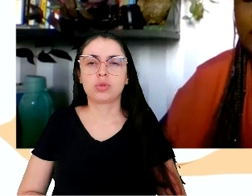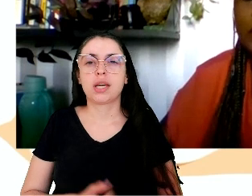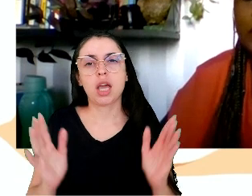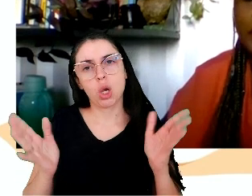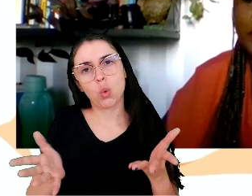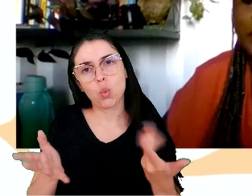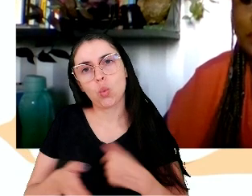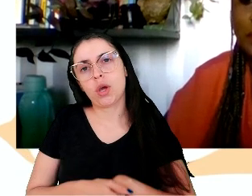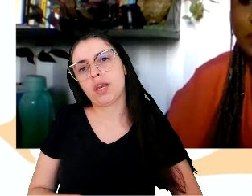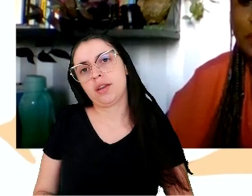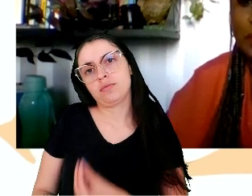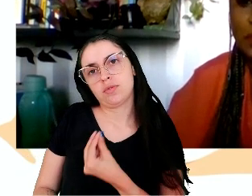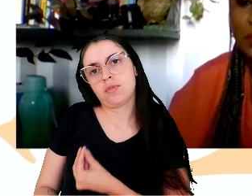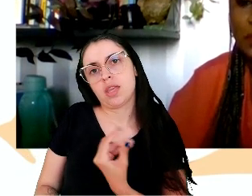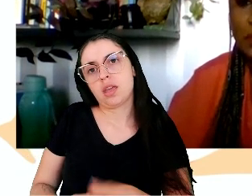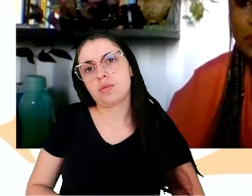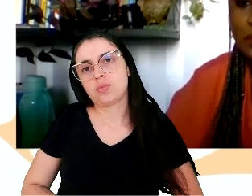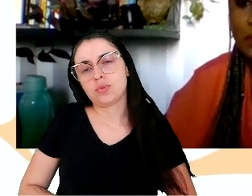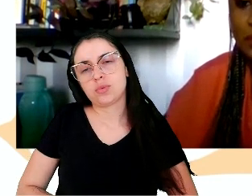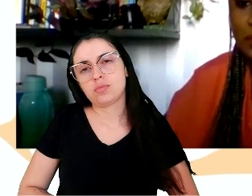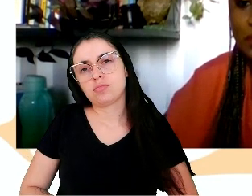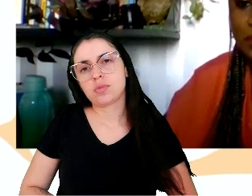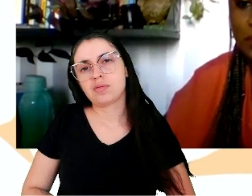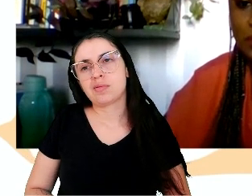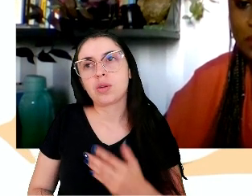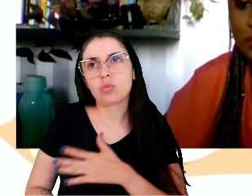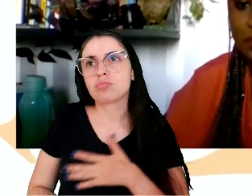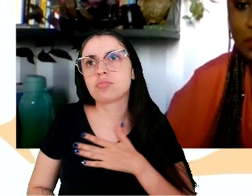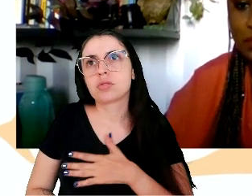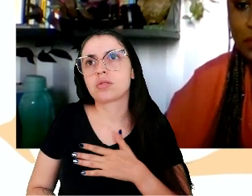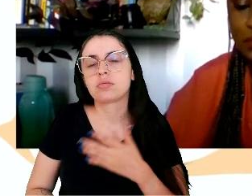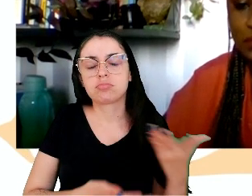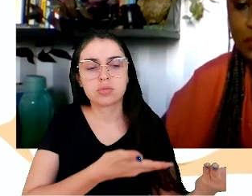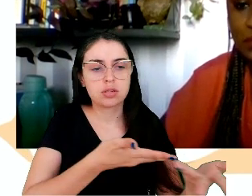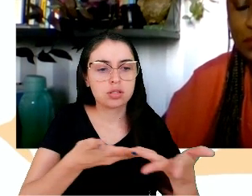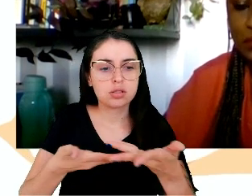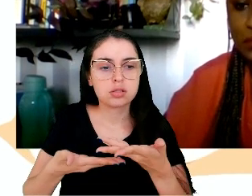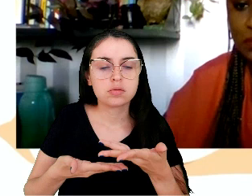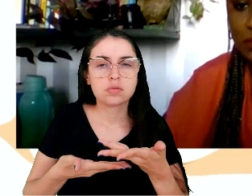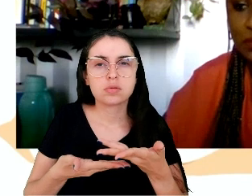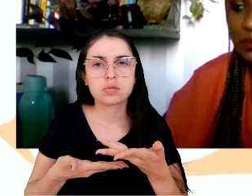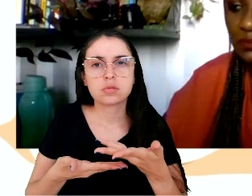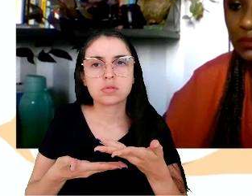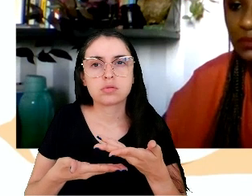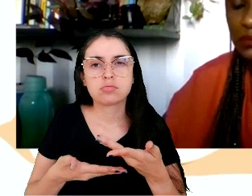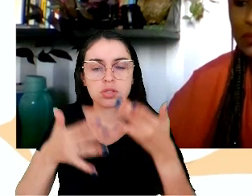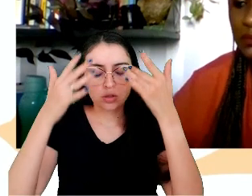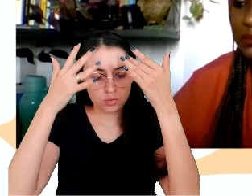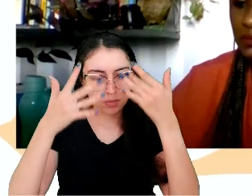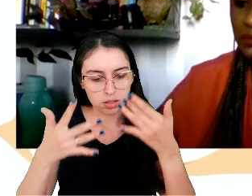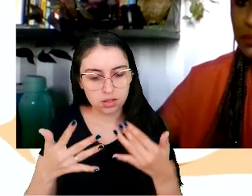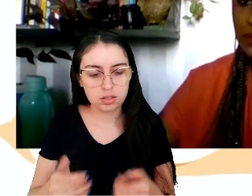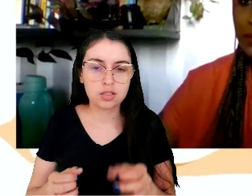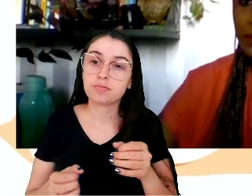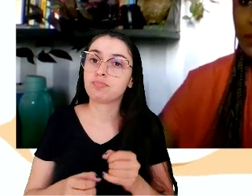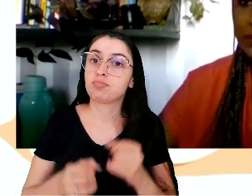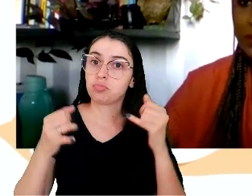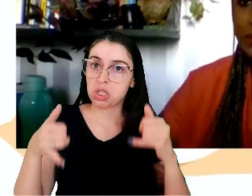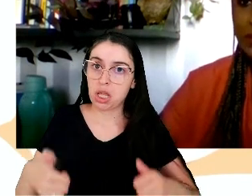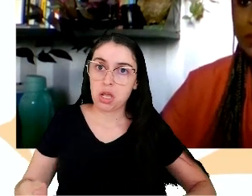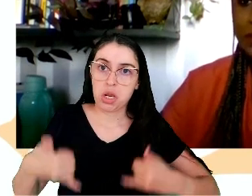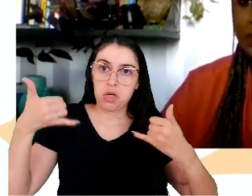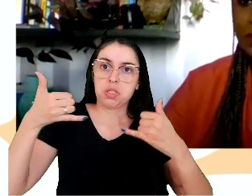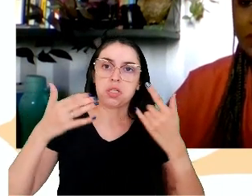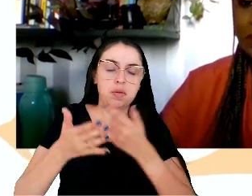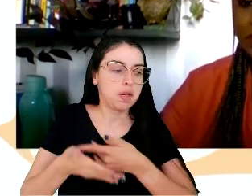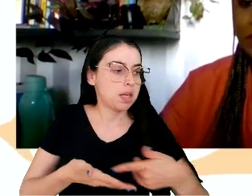que vivenciamos, né? Eu gostaria de trazer os comentários, os elogios realizados